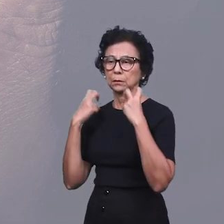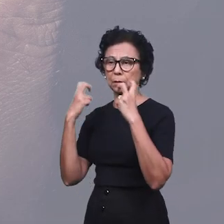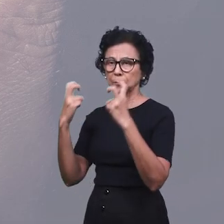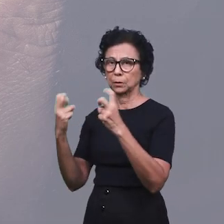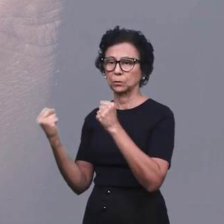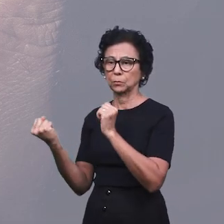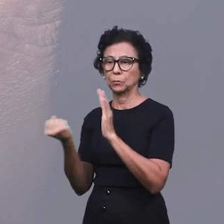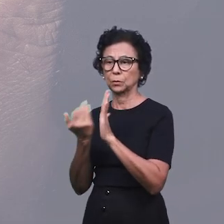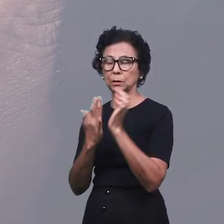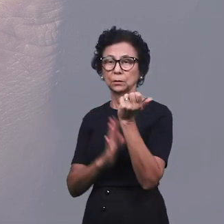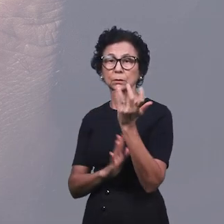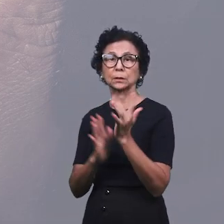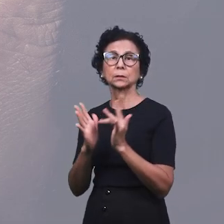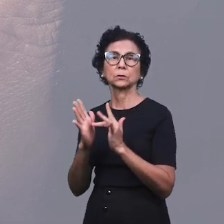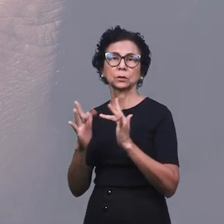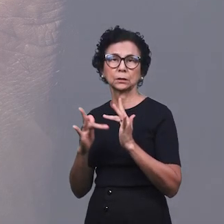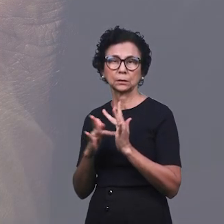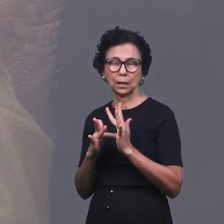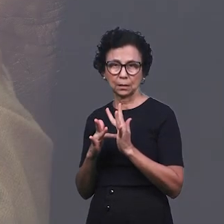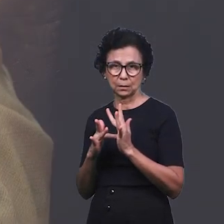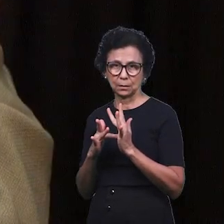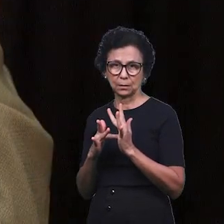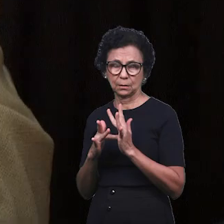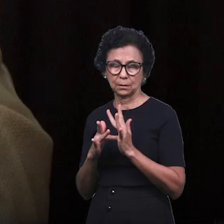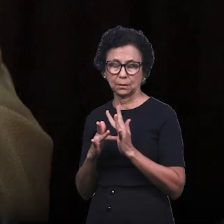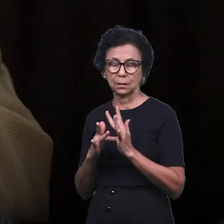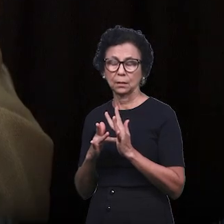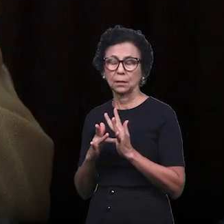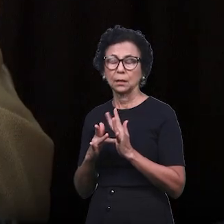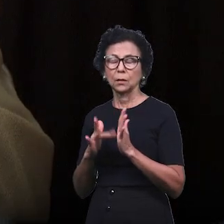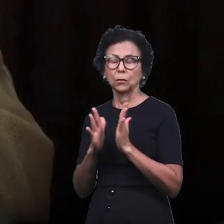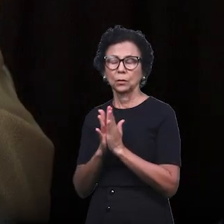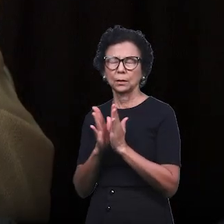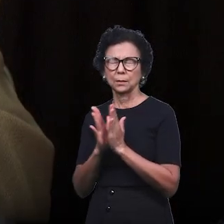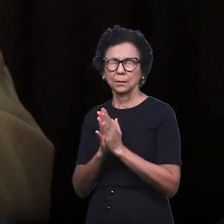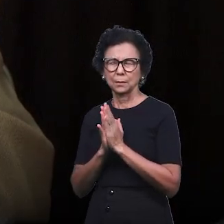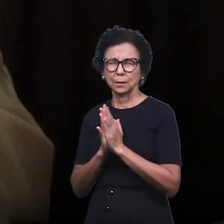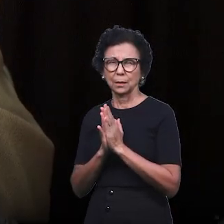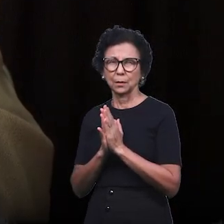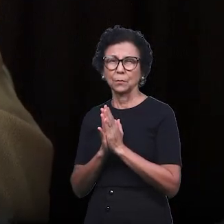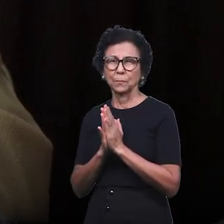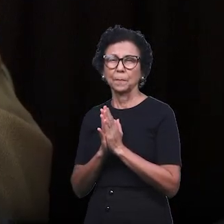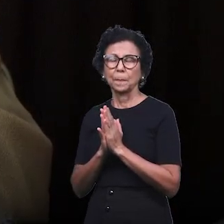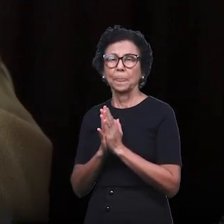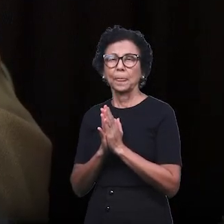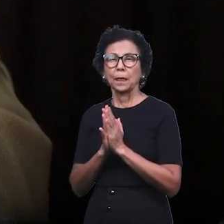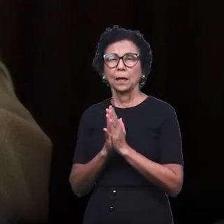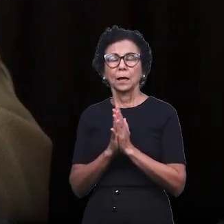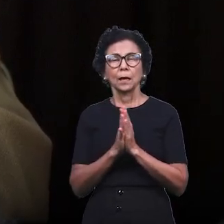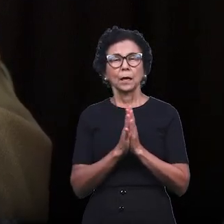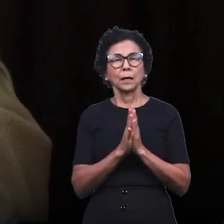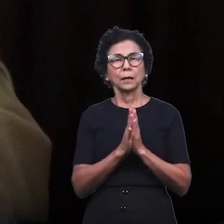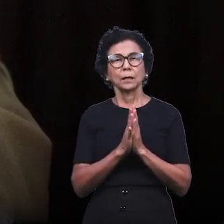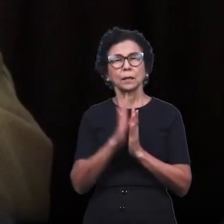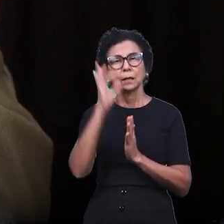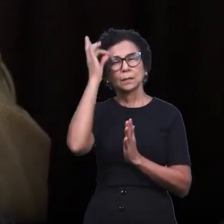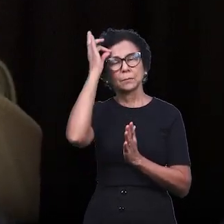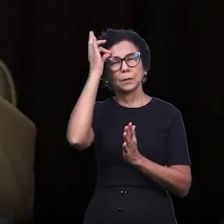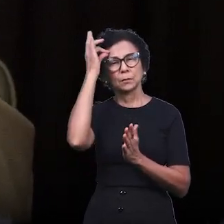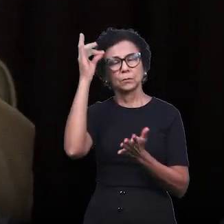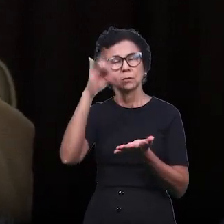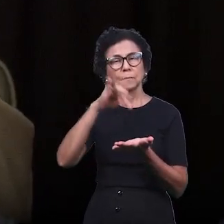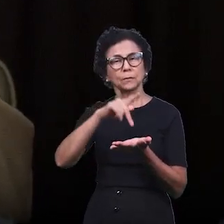formalidade, mas em espírito e em verdade, porque assim procura o Senhor aqueles que